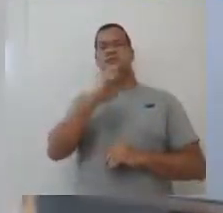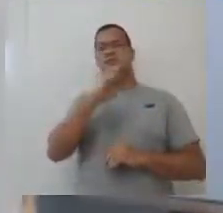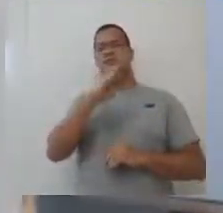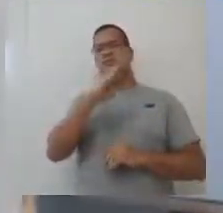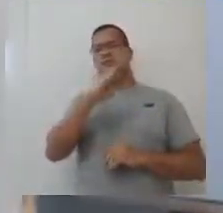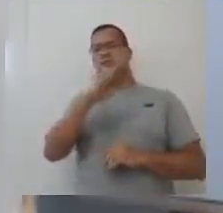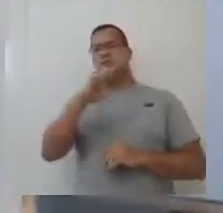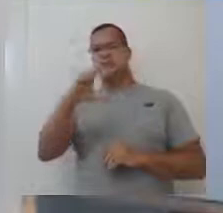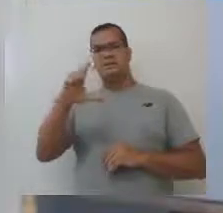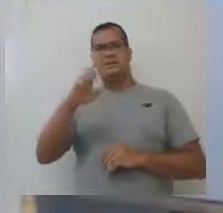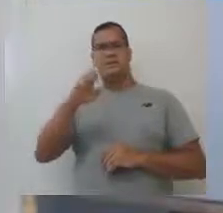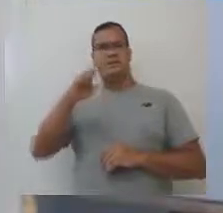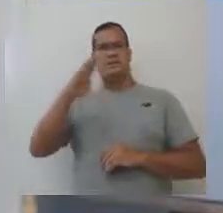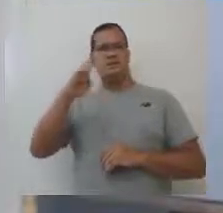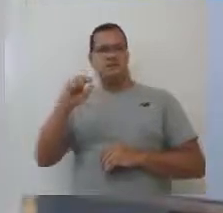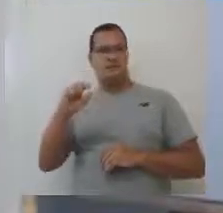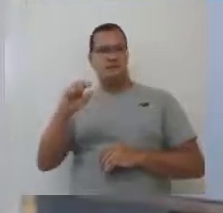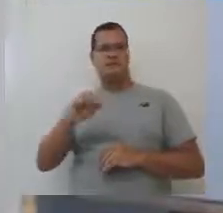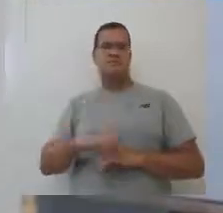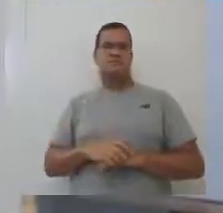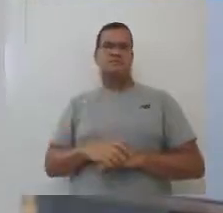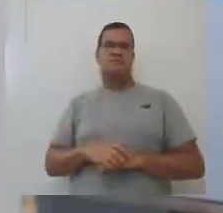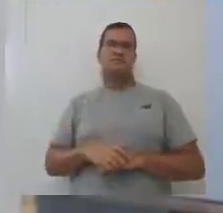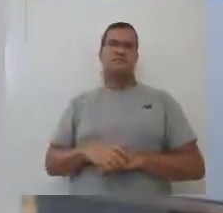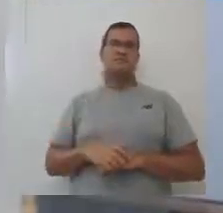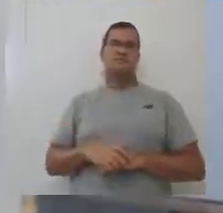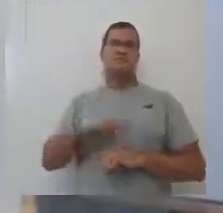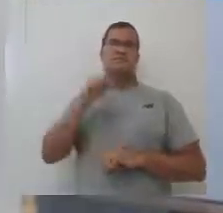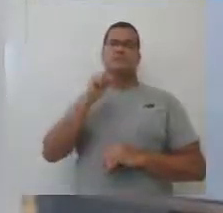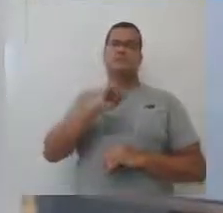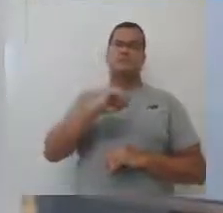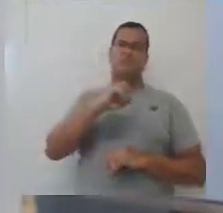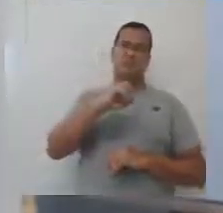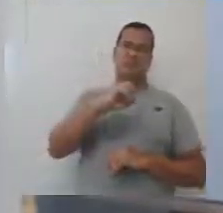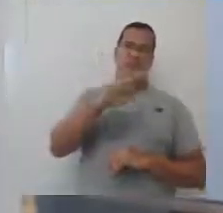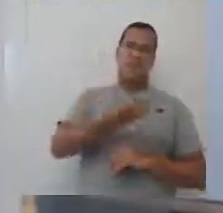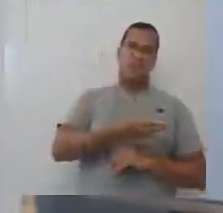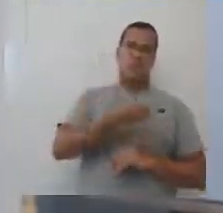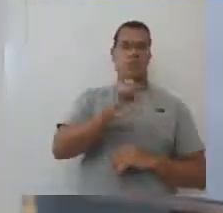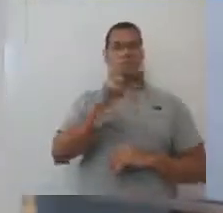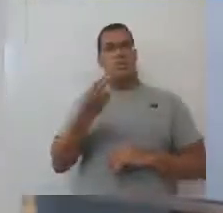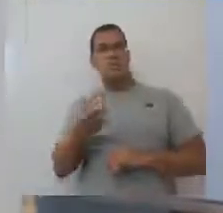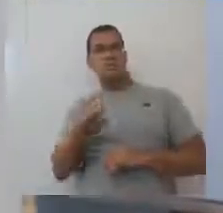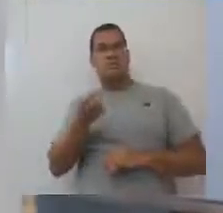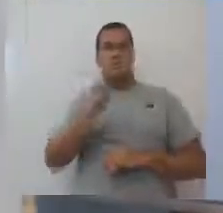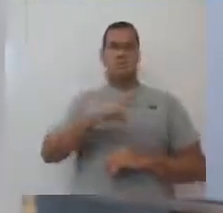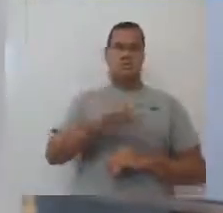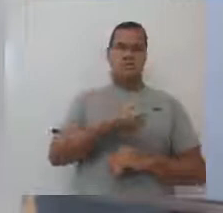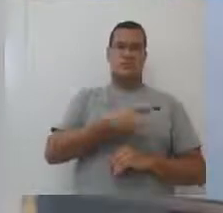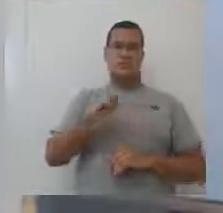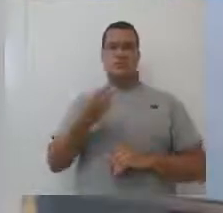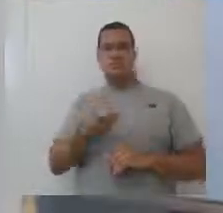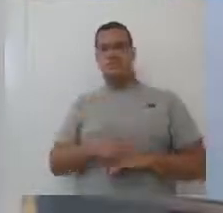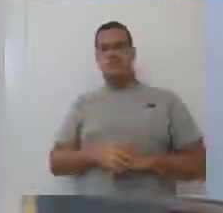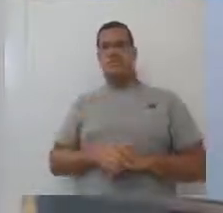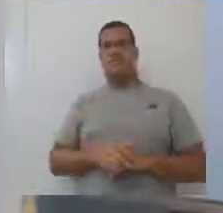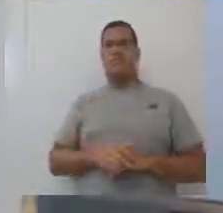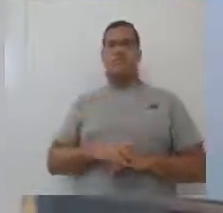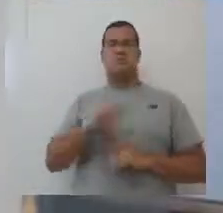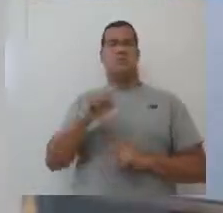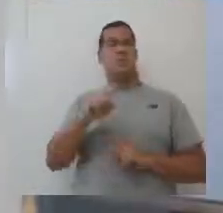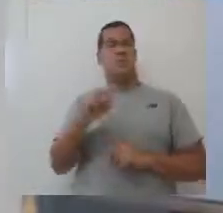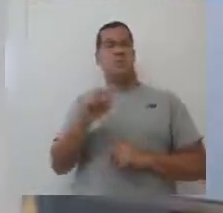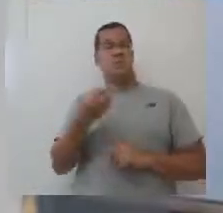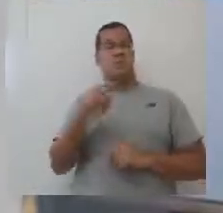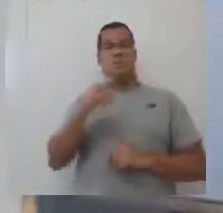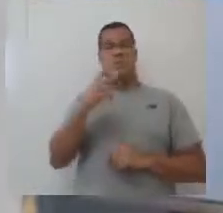característica dominante pode ser ou pura ou híbrida. Ou homozigótica ou heterozigótica.